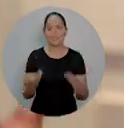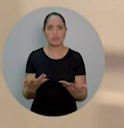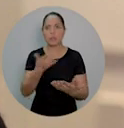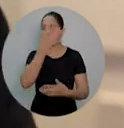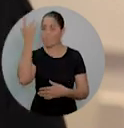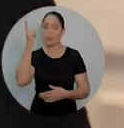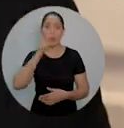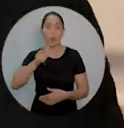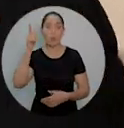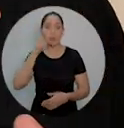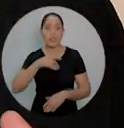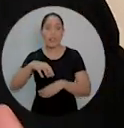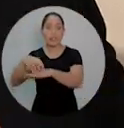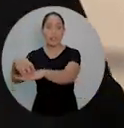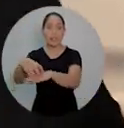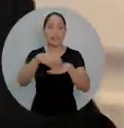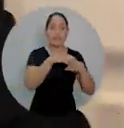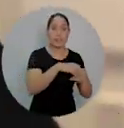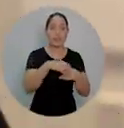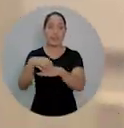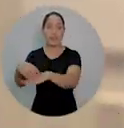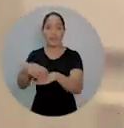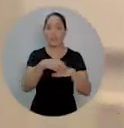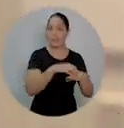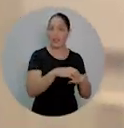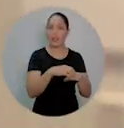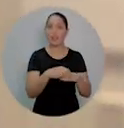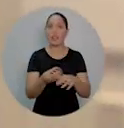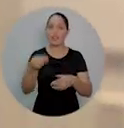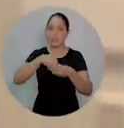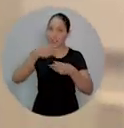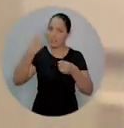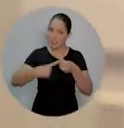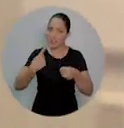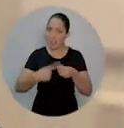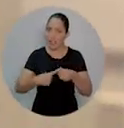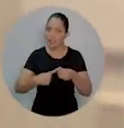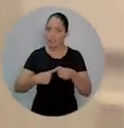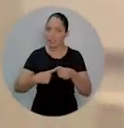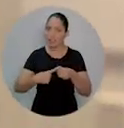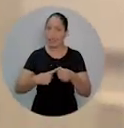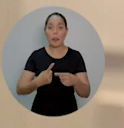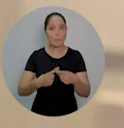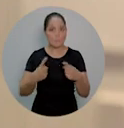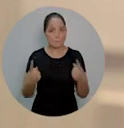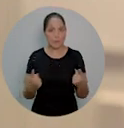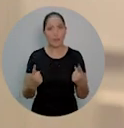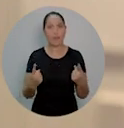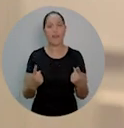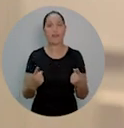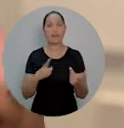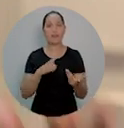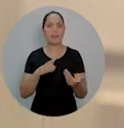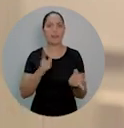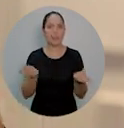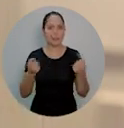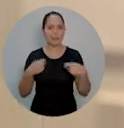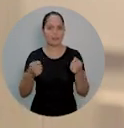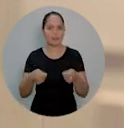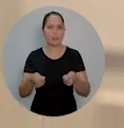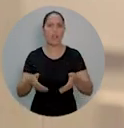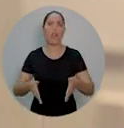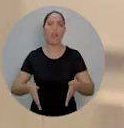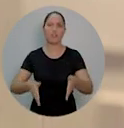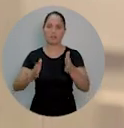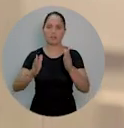pessoas conseguem se movimentar de forma adequada da cidade, expondo os bens jurídicos, né,